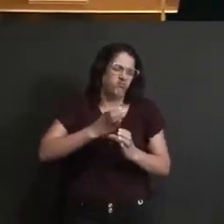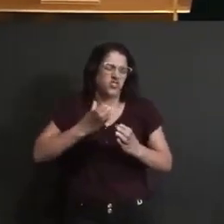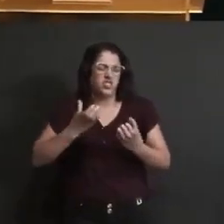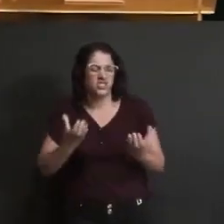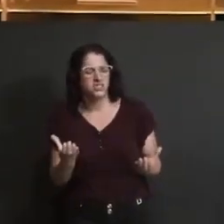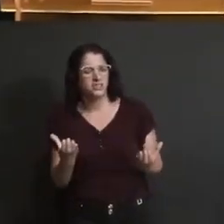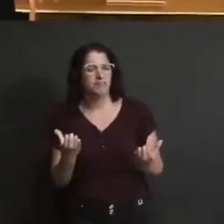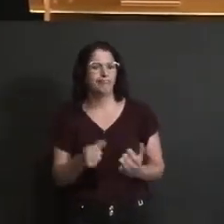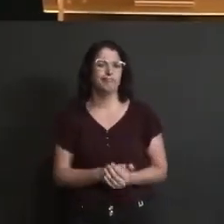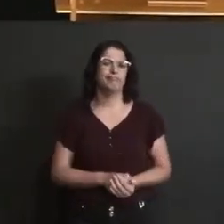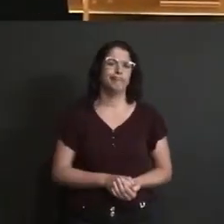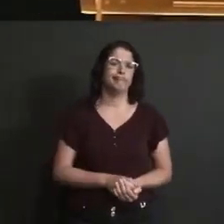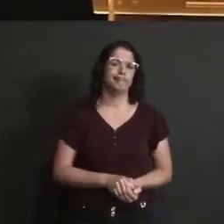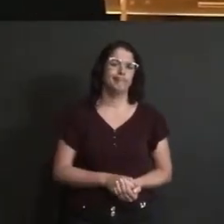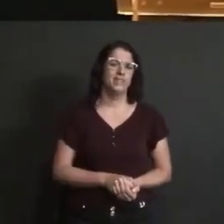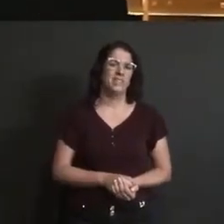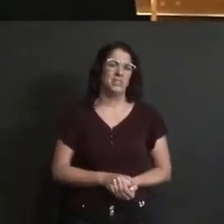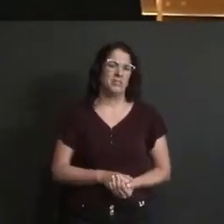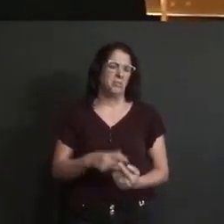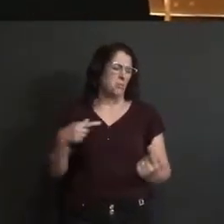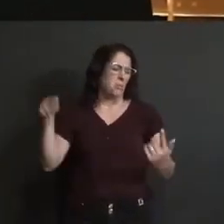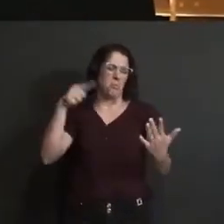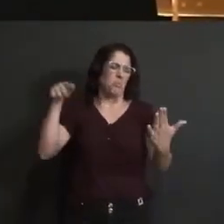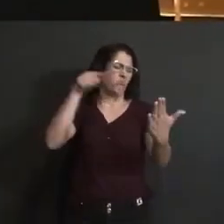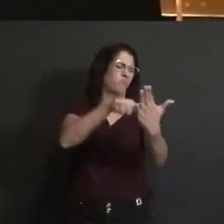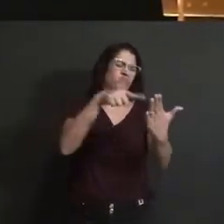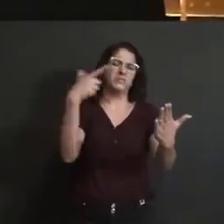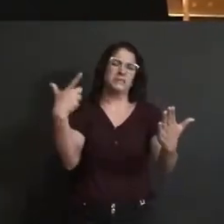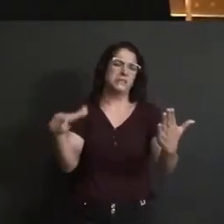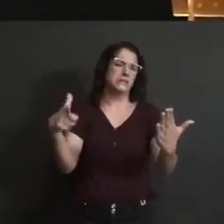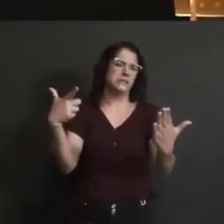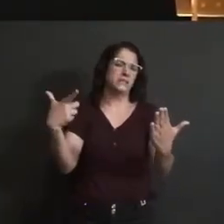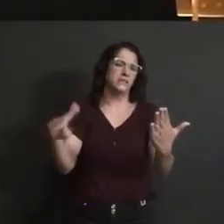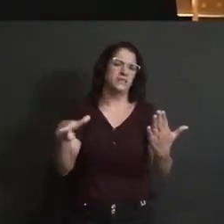sem perspectiva, uma vida sem direção.